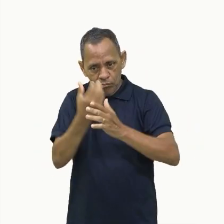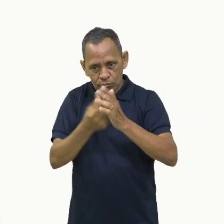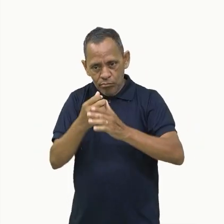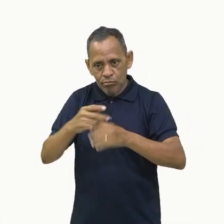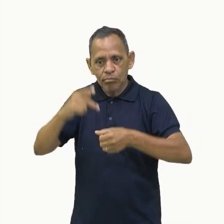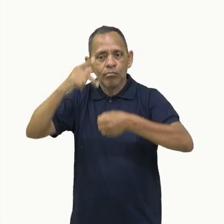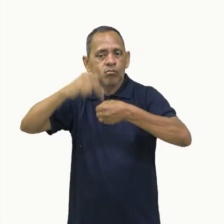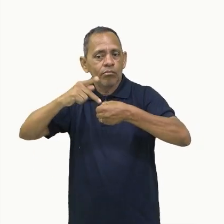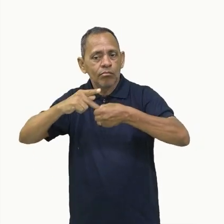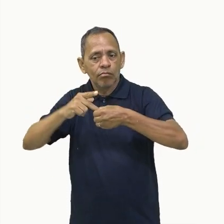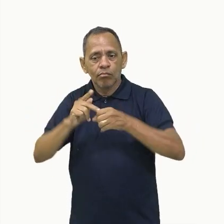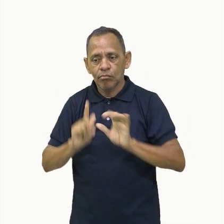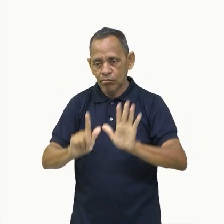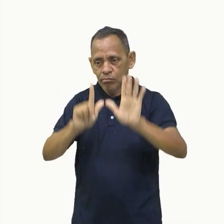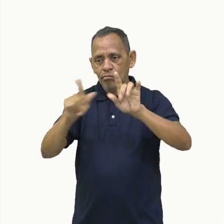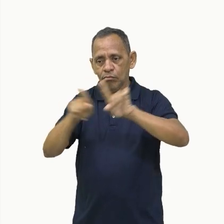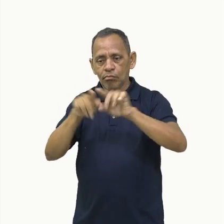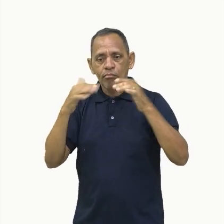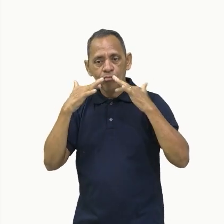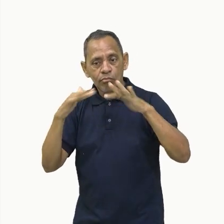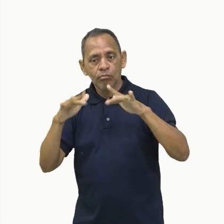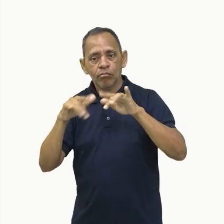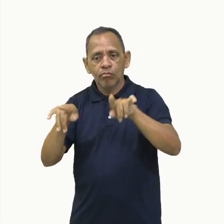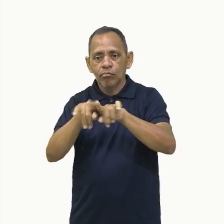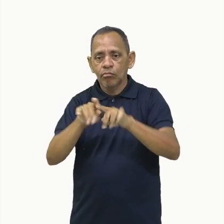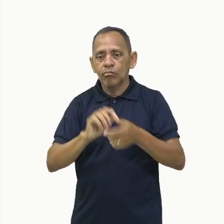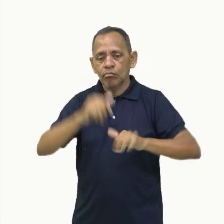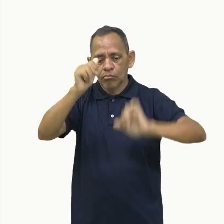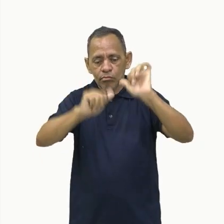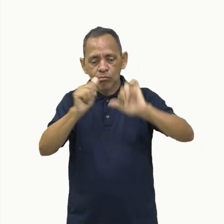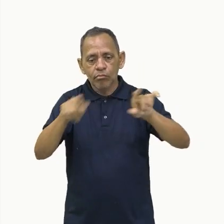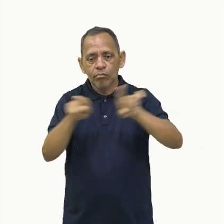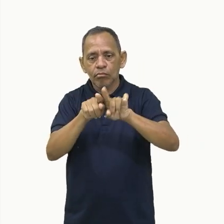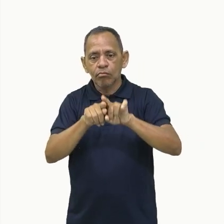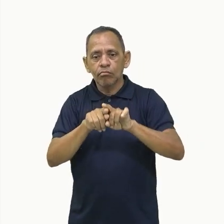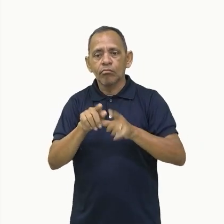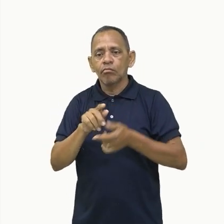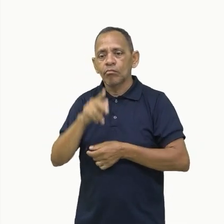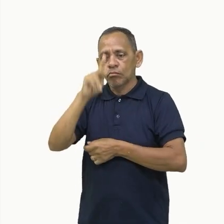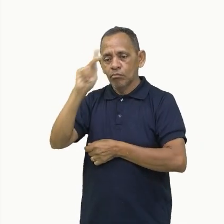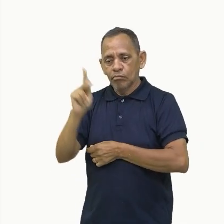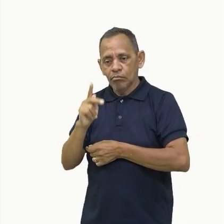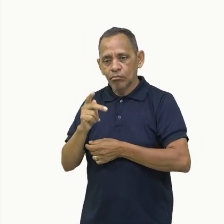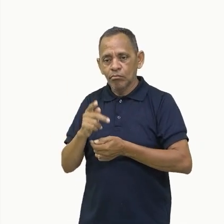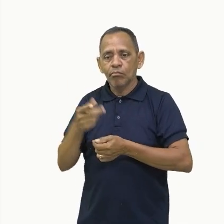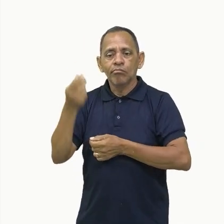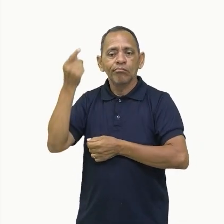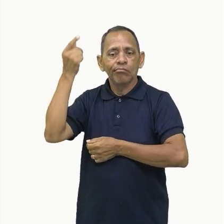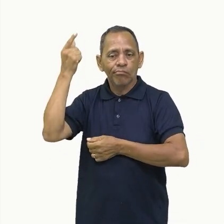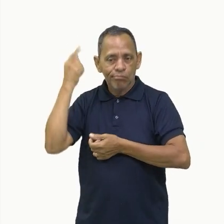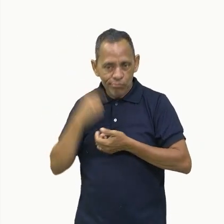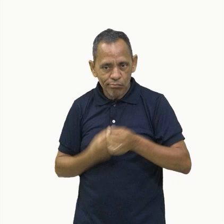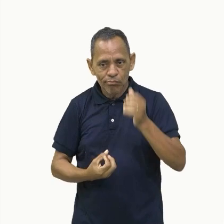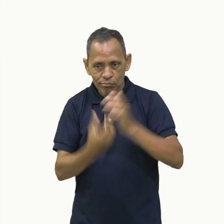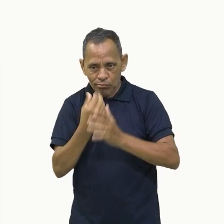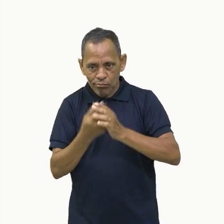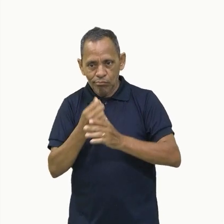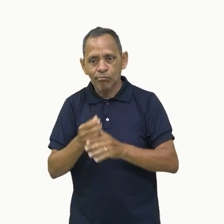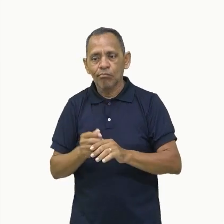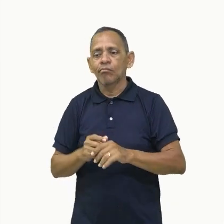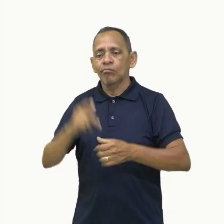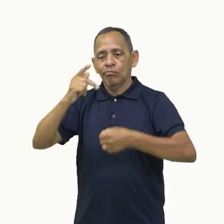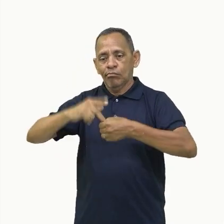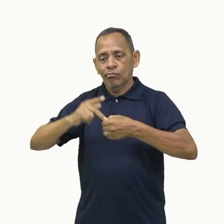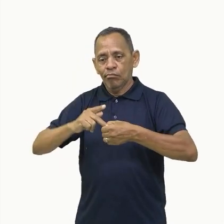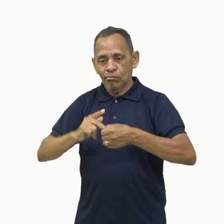gás natural. Além de nós analisarmos também o histórico de produção de petróleo e gás por estado. Olha